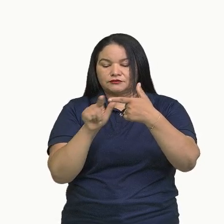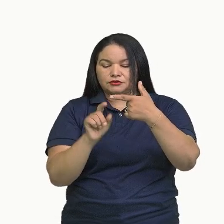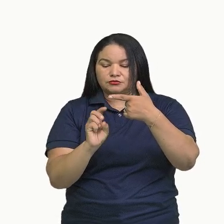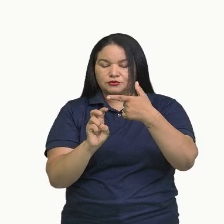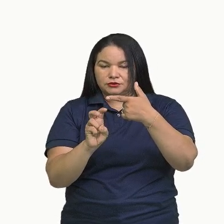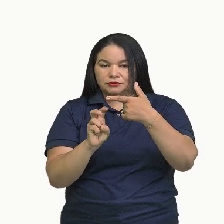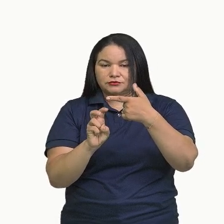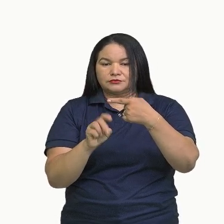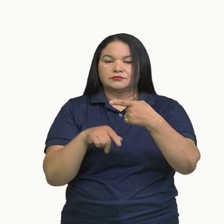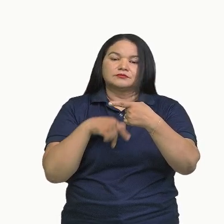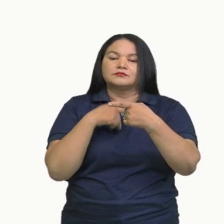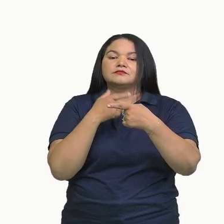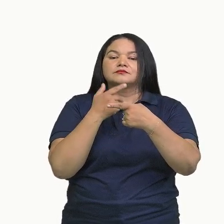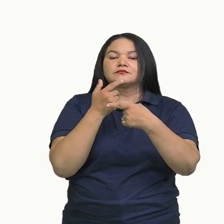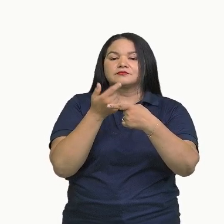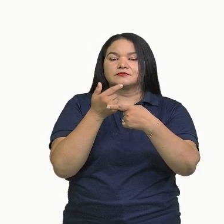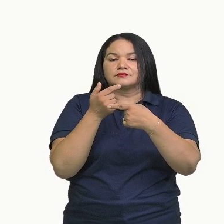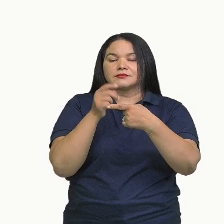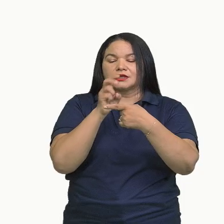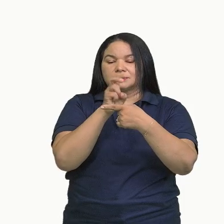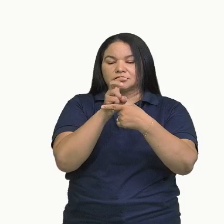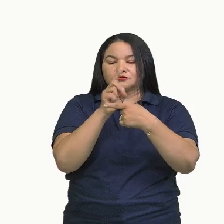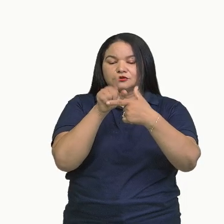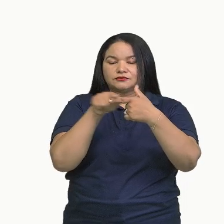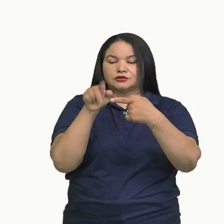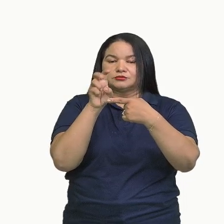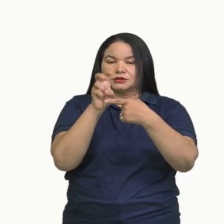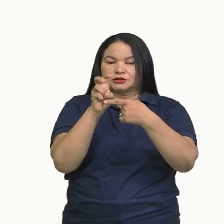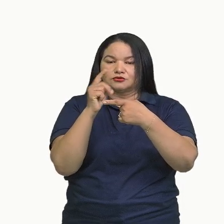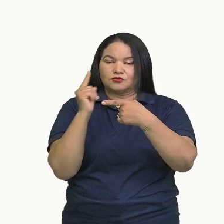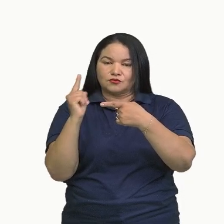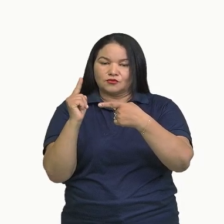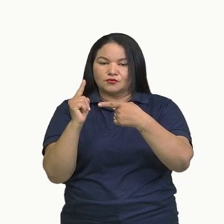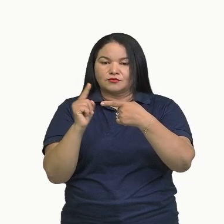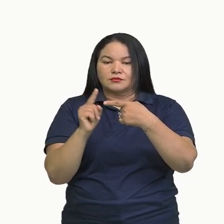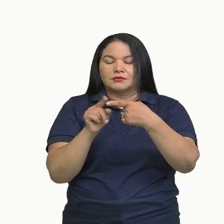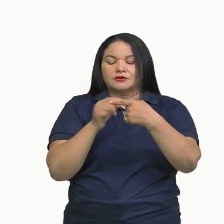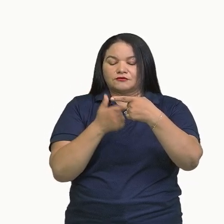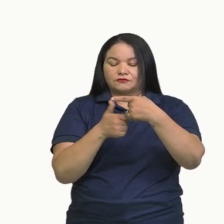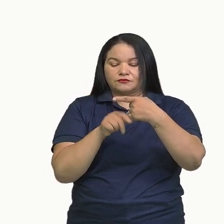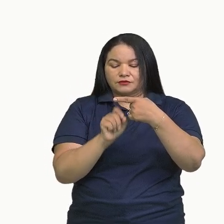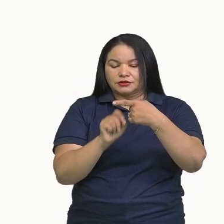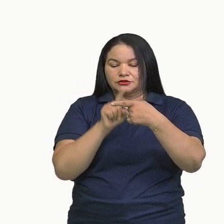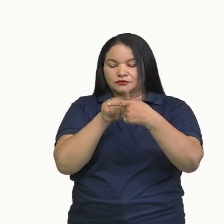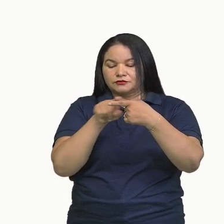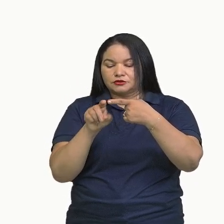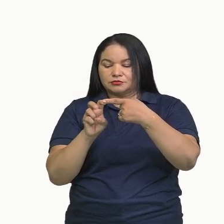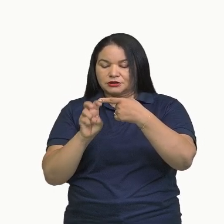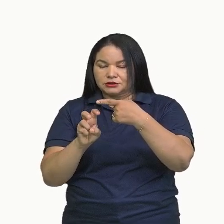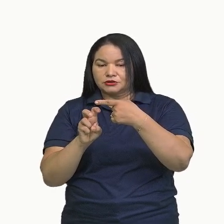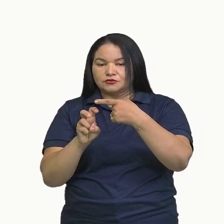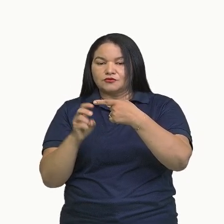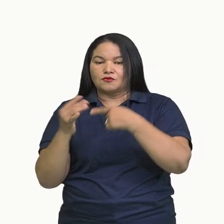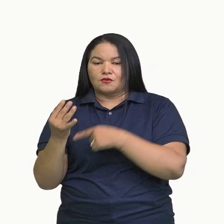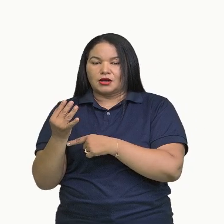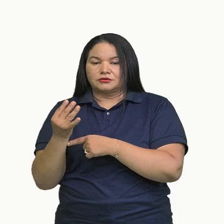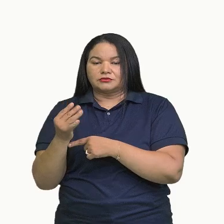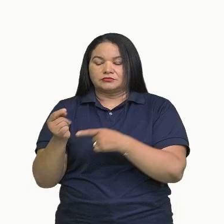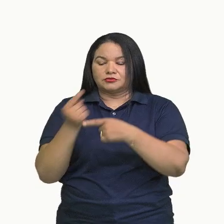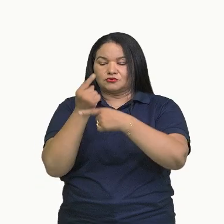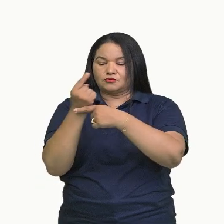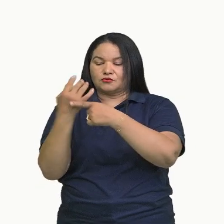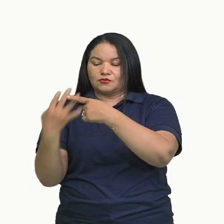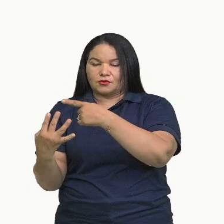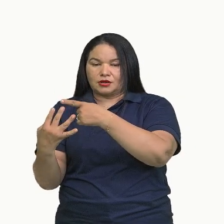para 5, 1. 20 dividido para 5, 4. Então, 25%, nós podemos aí passar